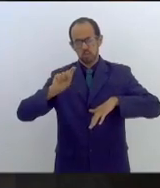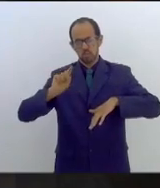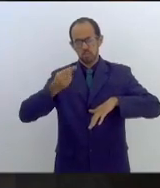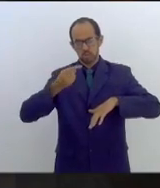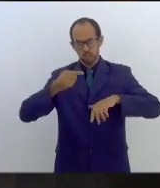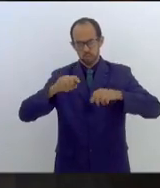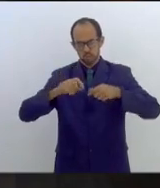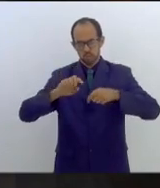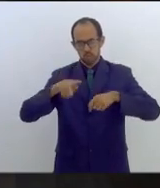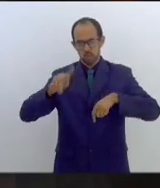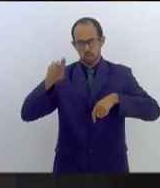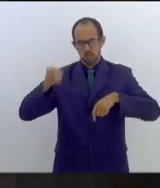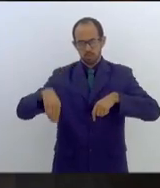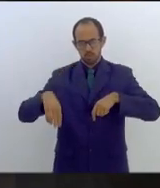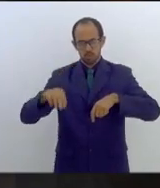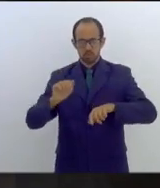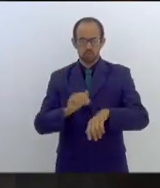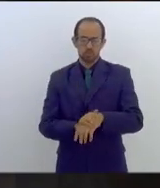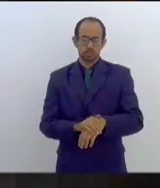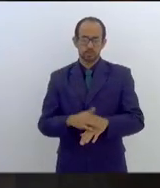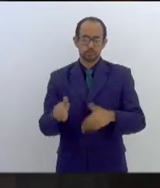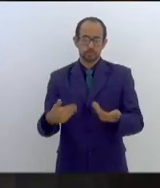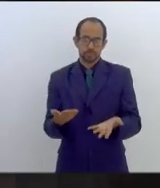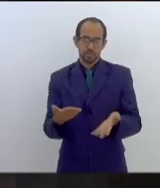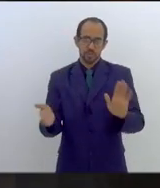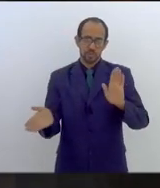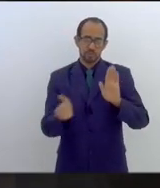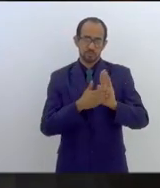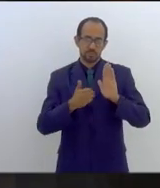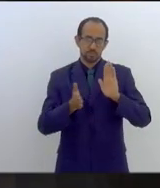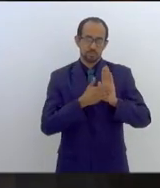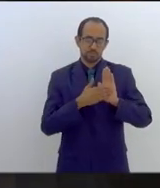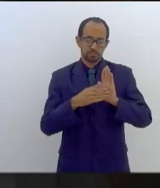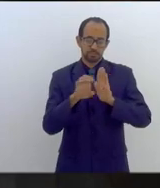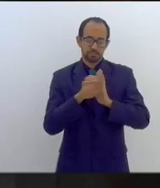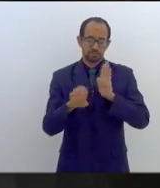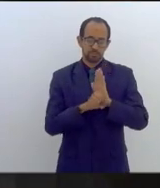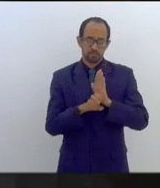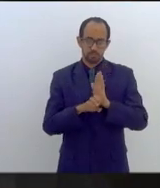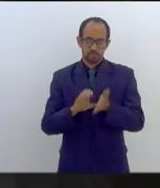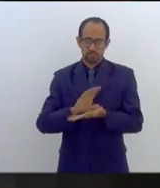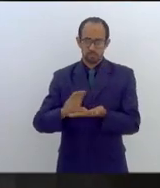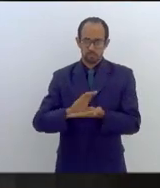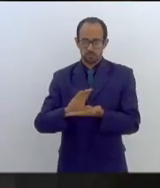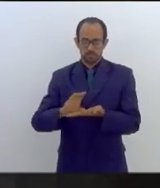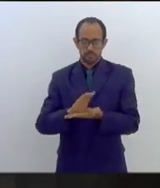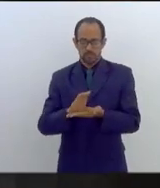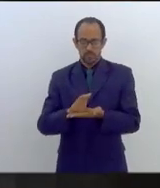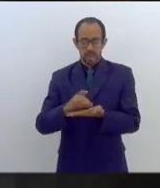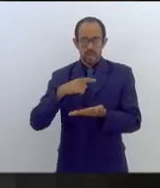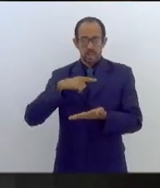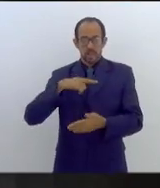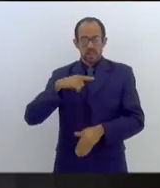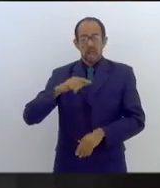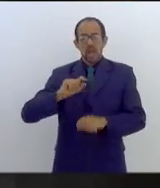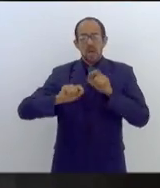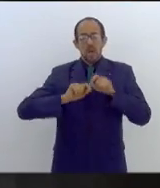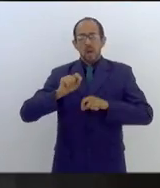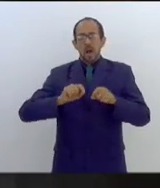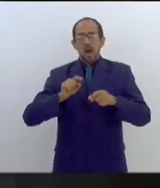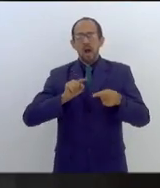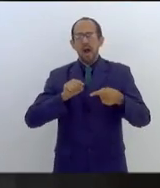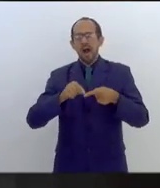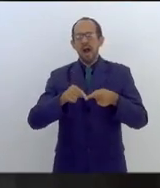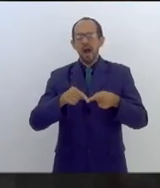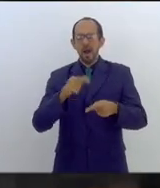Bem, essa proposta de emenda constitucional, ela só visa garantir o acesso.